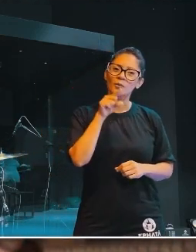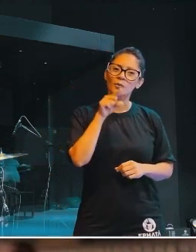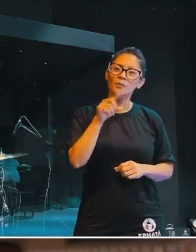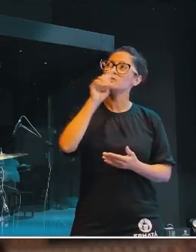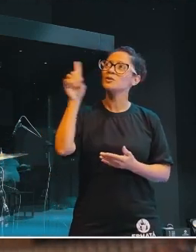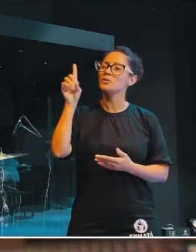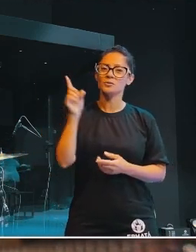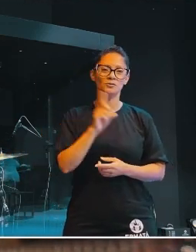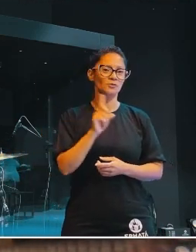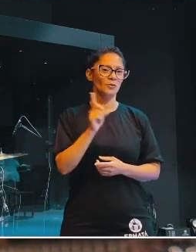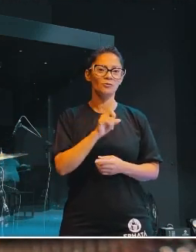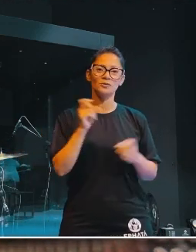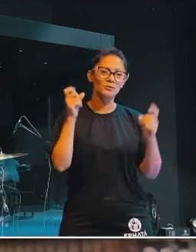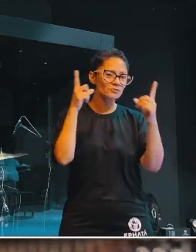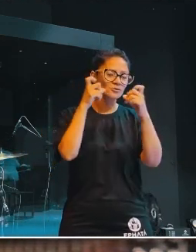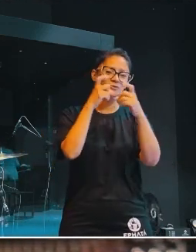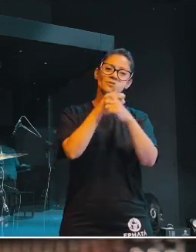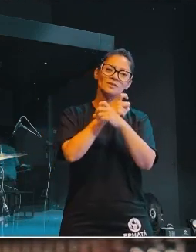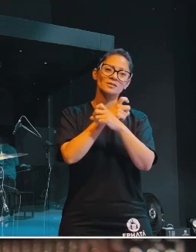Deus do difícil.